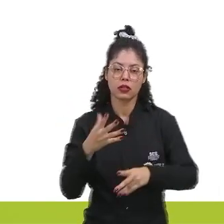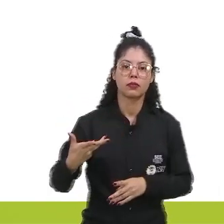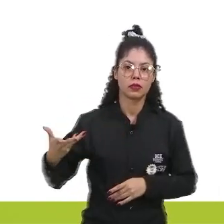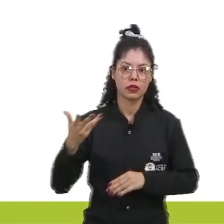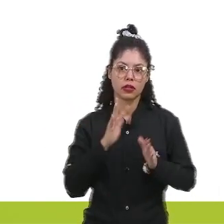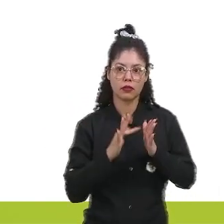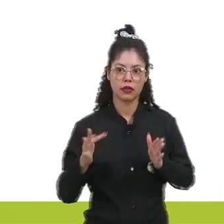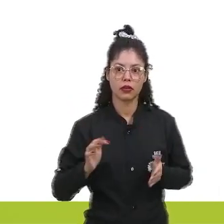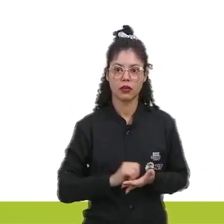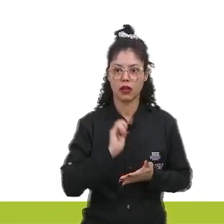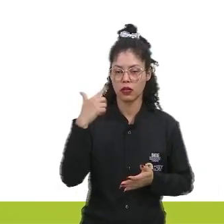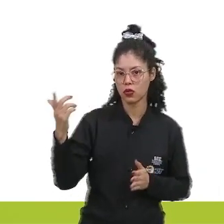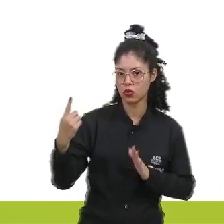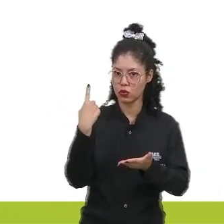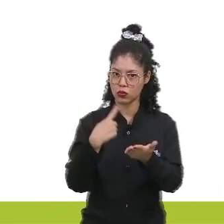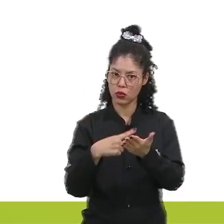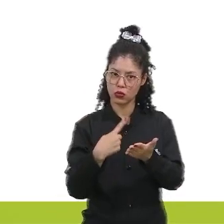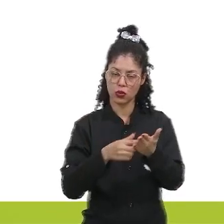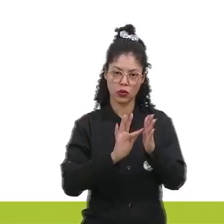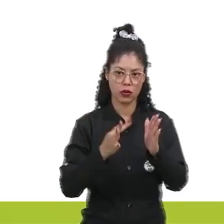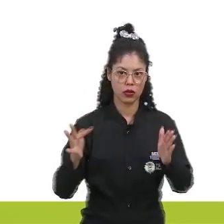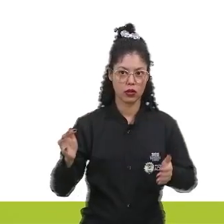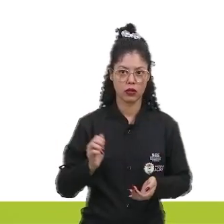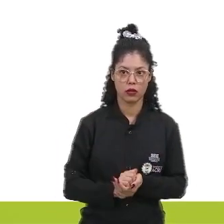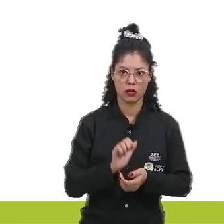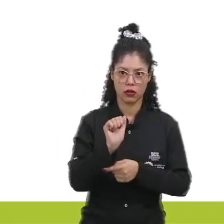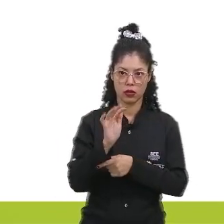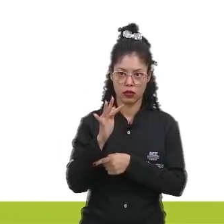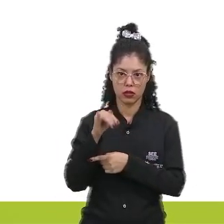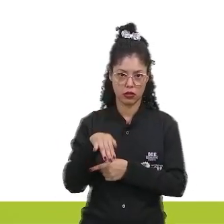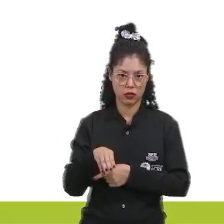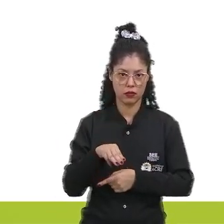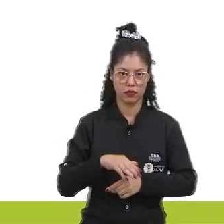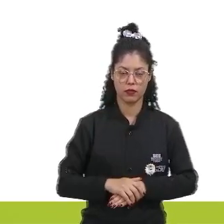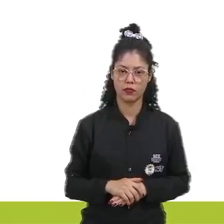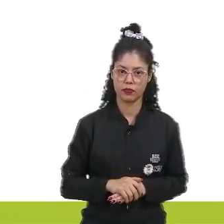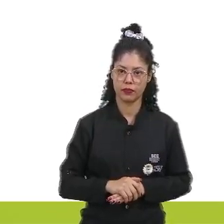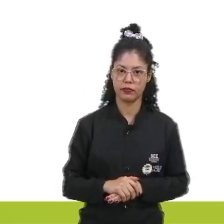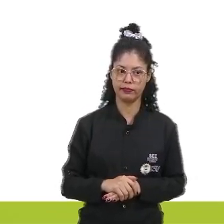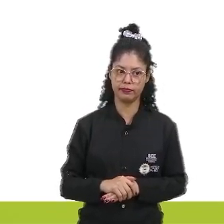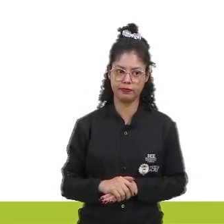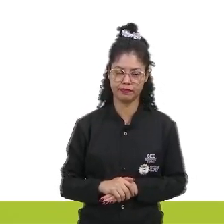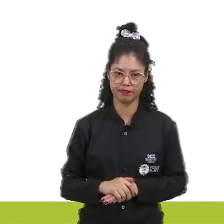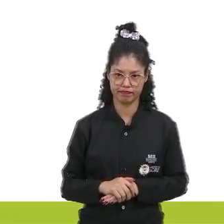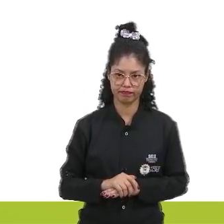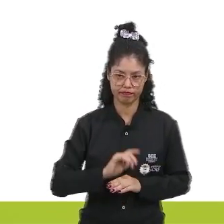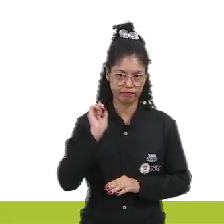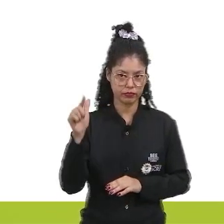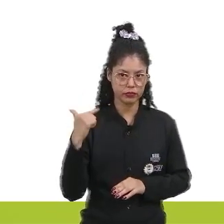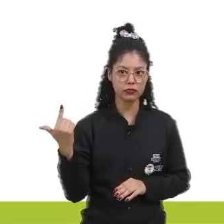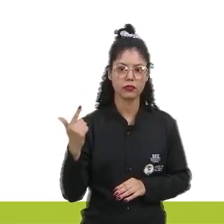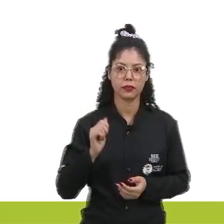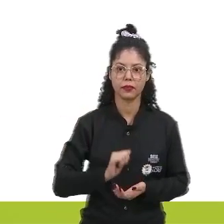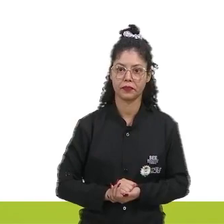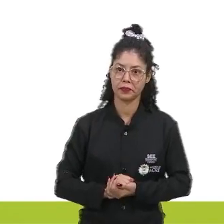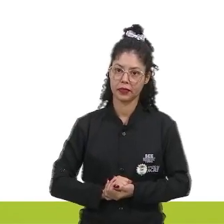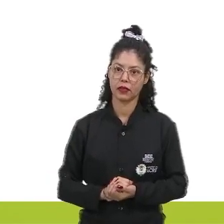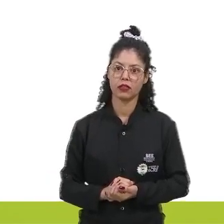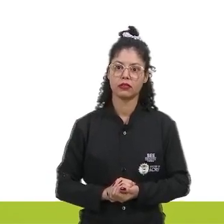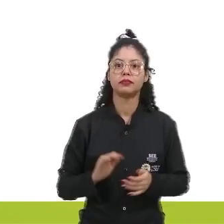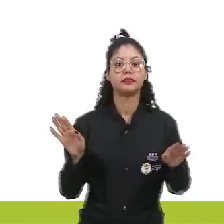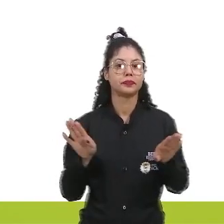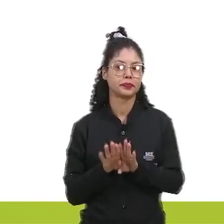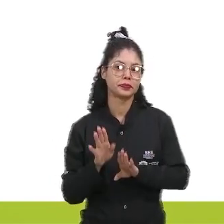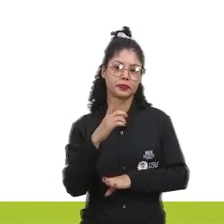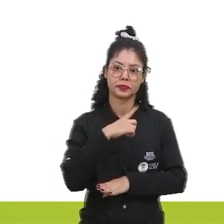funções lineares. As outras são consideradas funções afim, tá bom? Vamos olhar um pouquinho aqui para outra. A gente tem